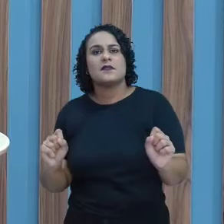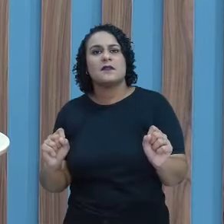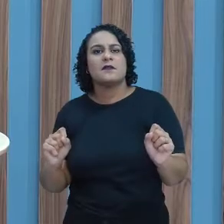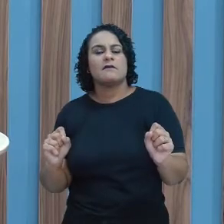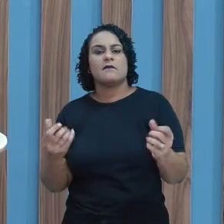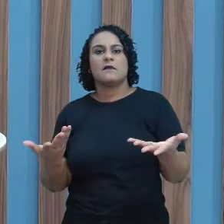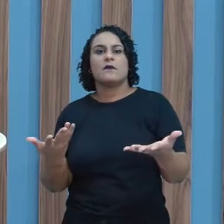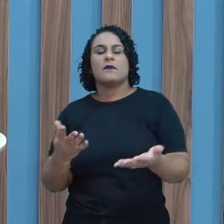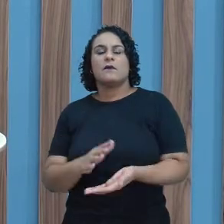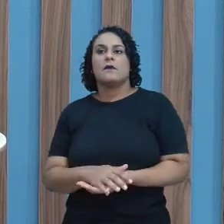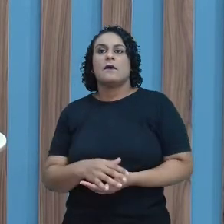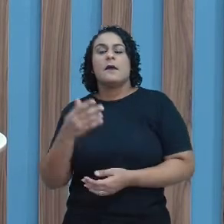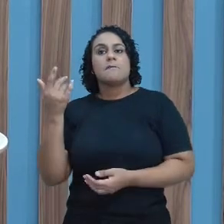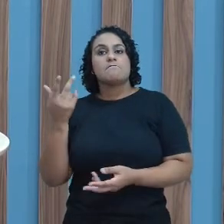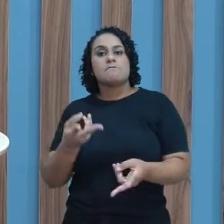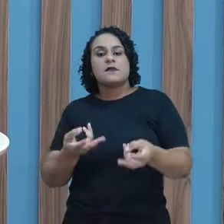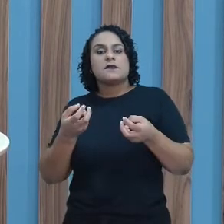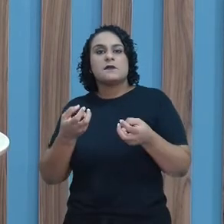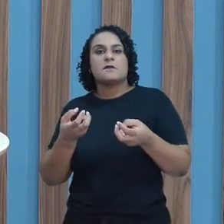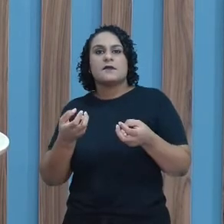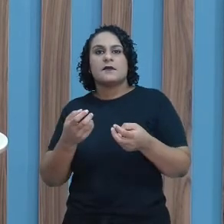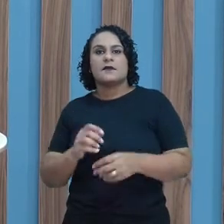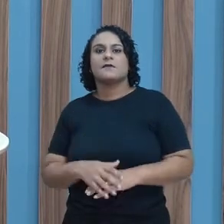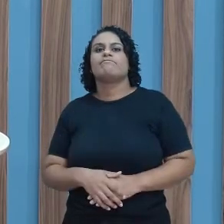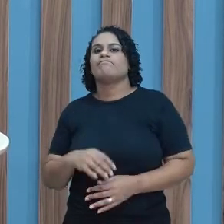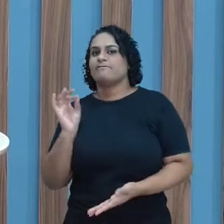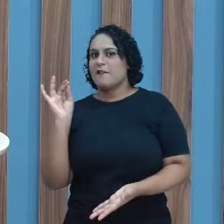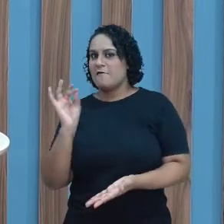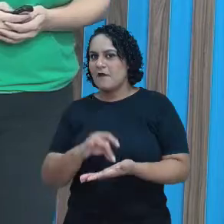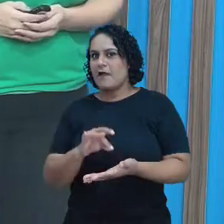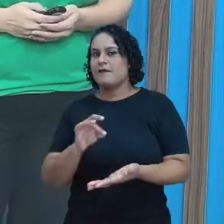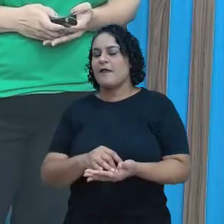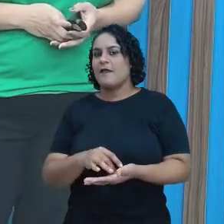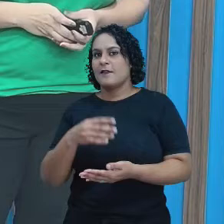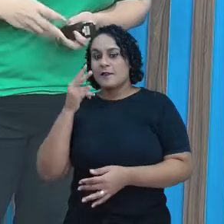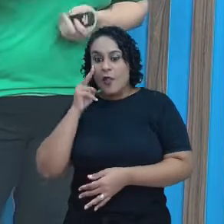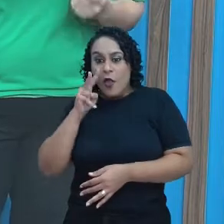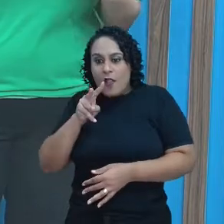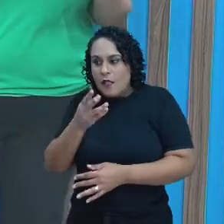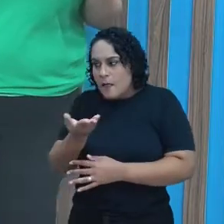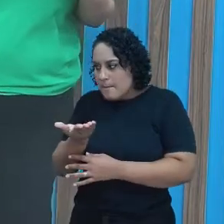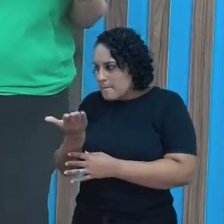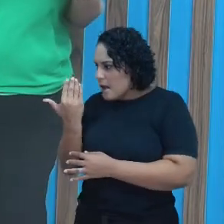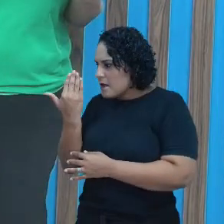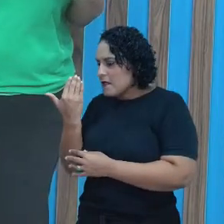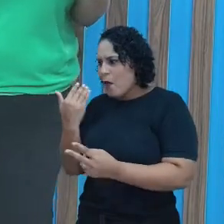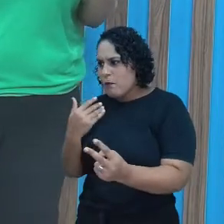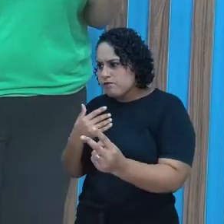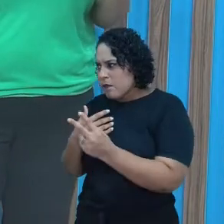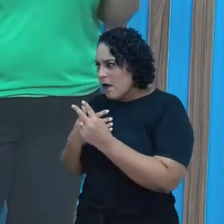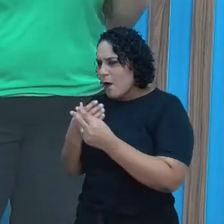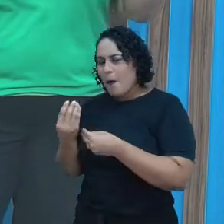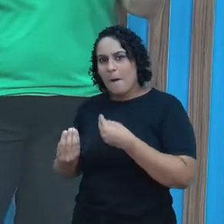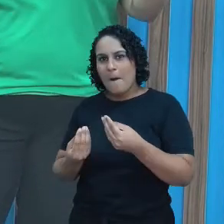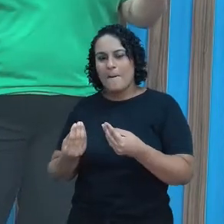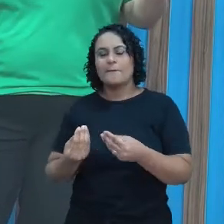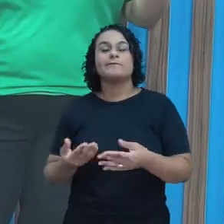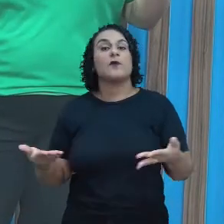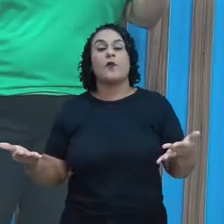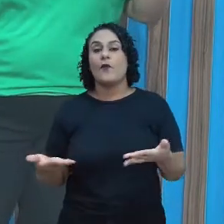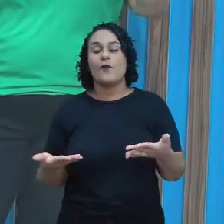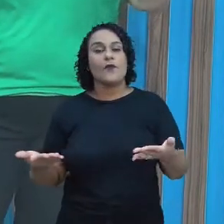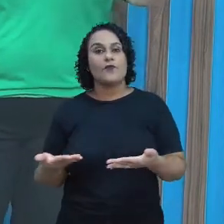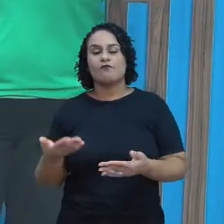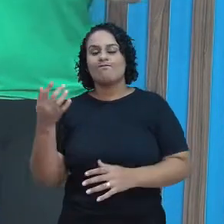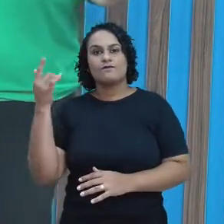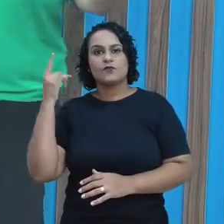está enxergando, de fato, é o passado. Pois é, gente. Olha, hoje, né, a gente ainda não